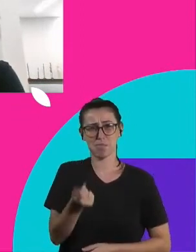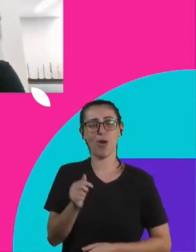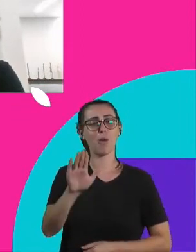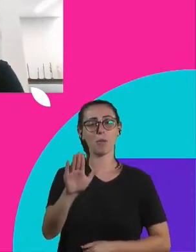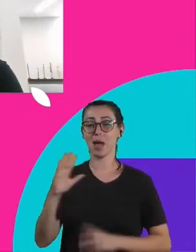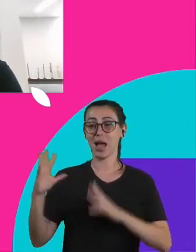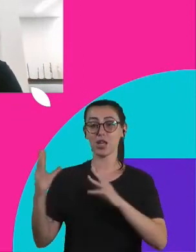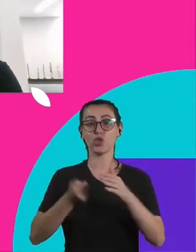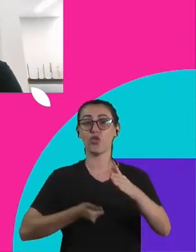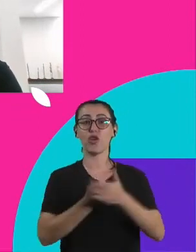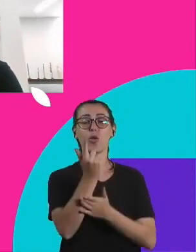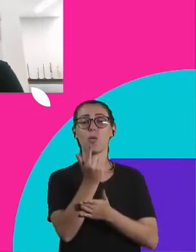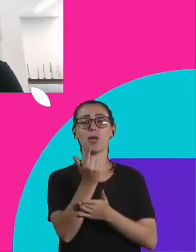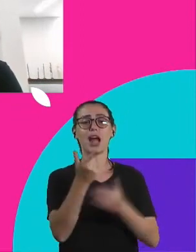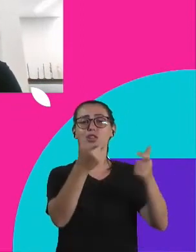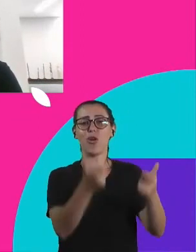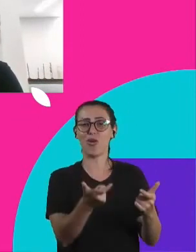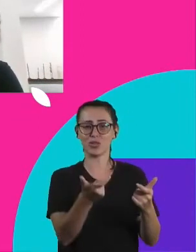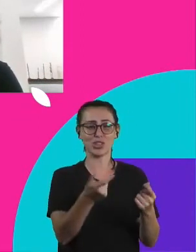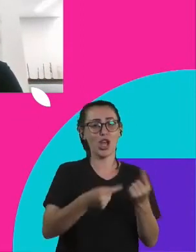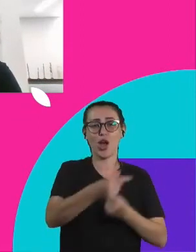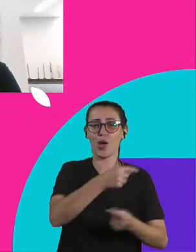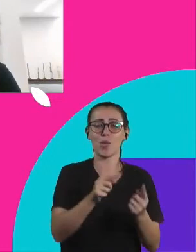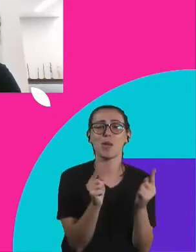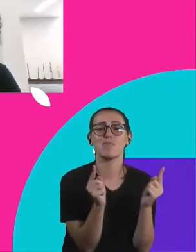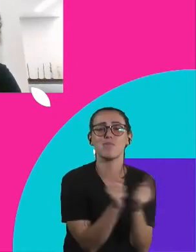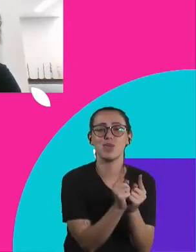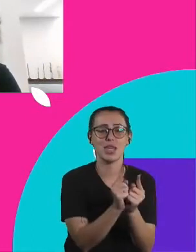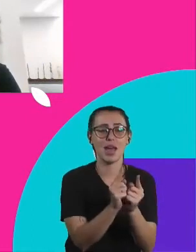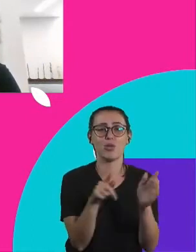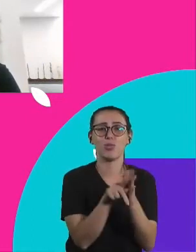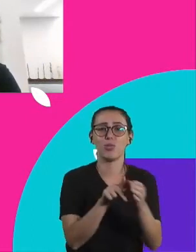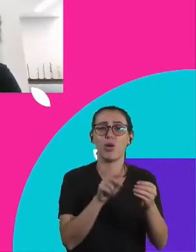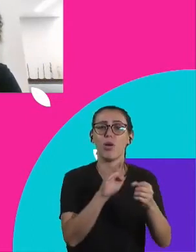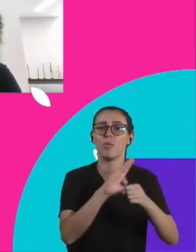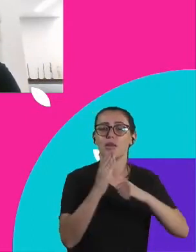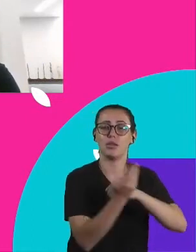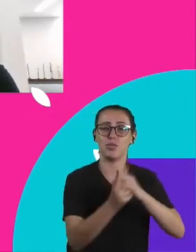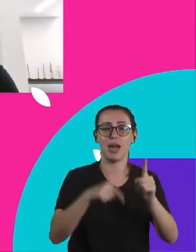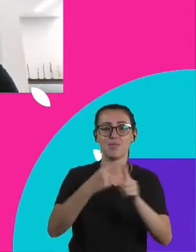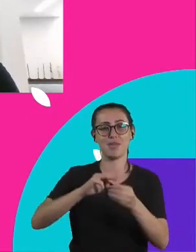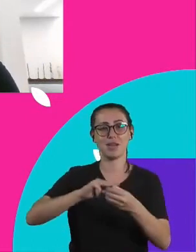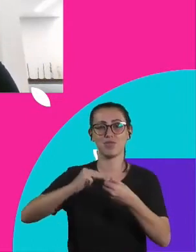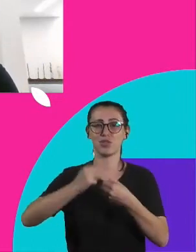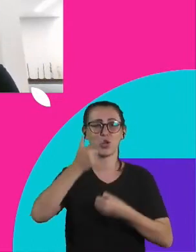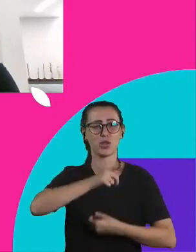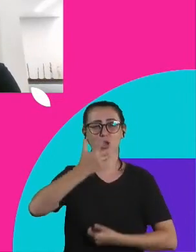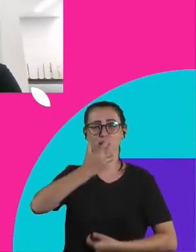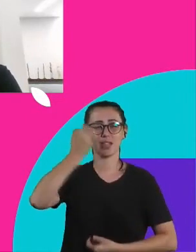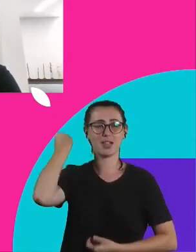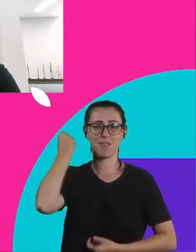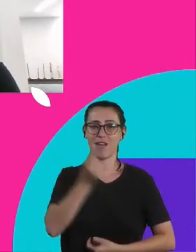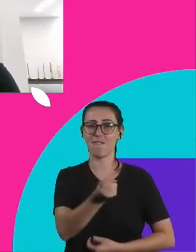nos pequenos comércios de bairros, de município, o que salvou milhares de pequenas microempresas